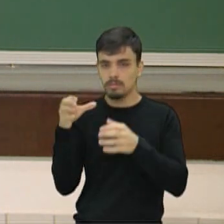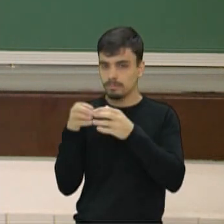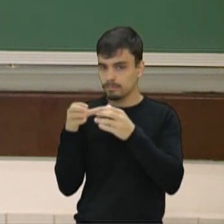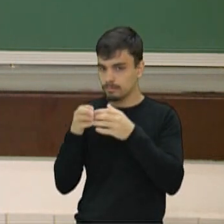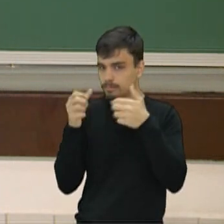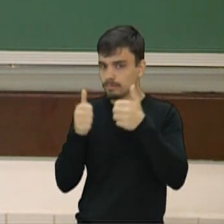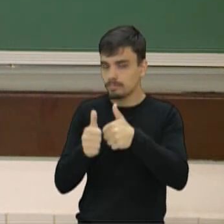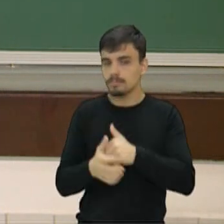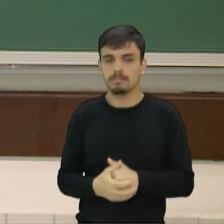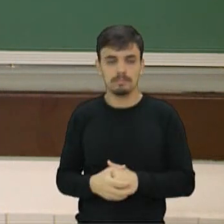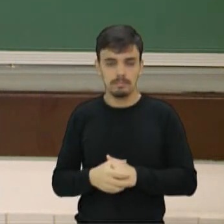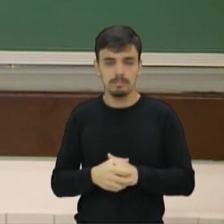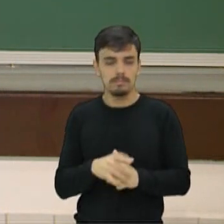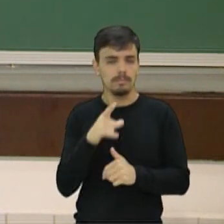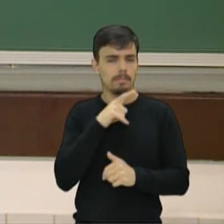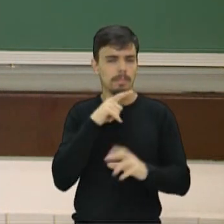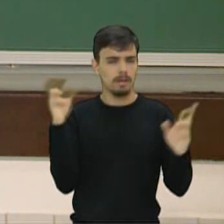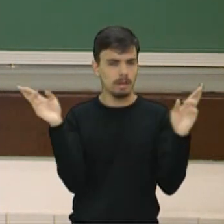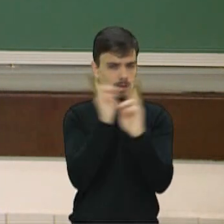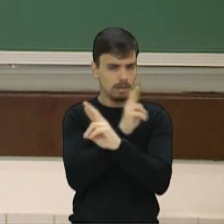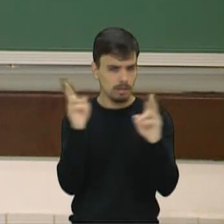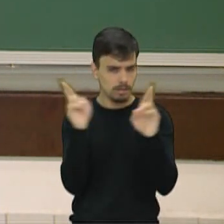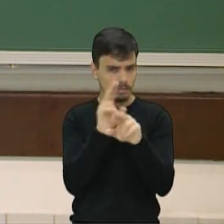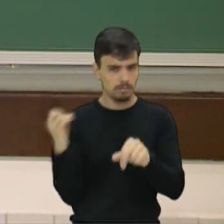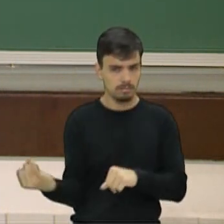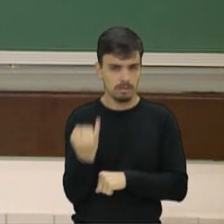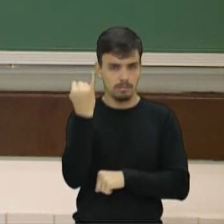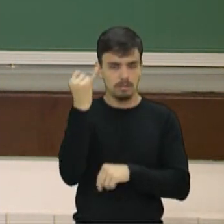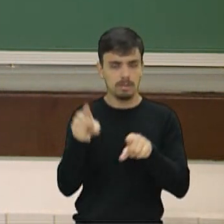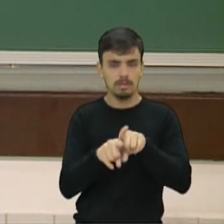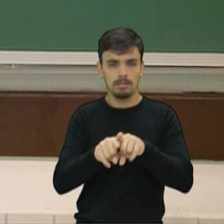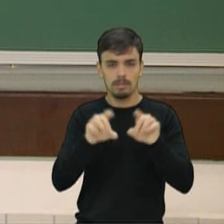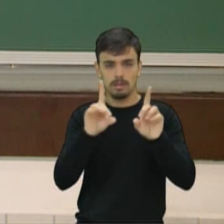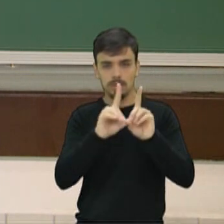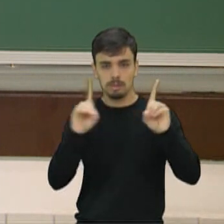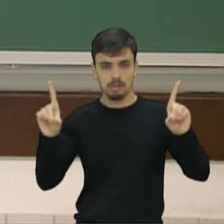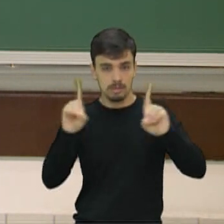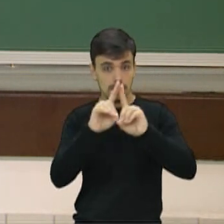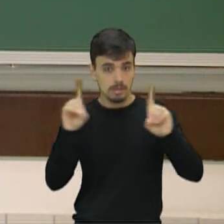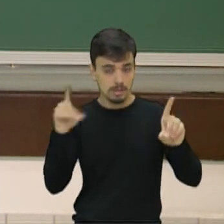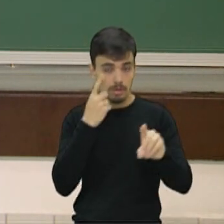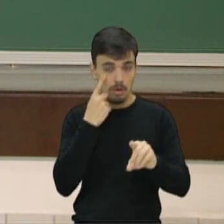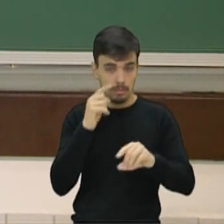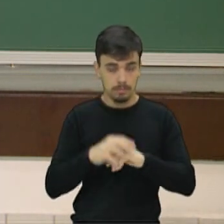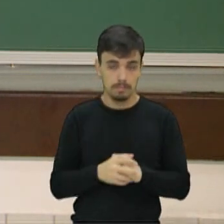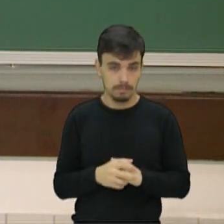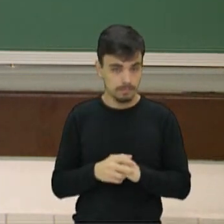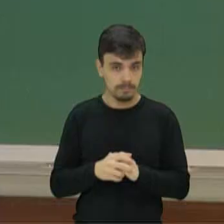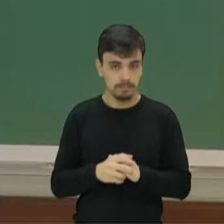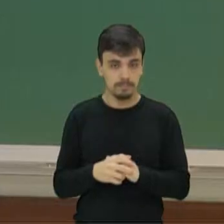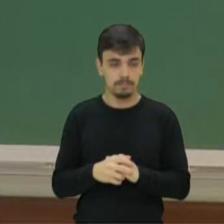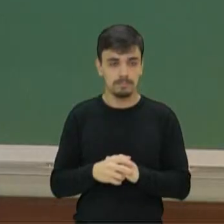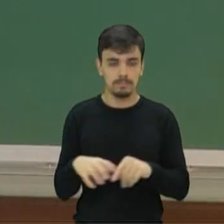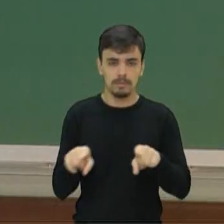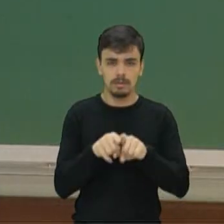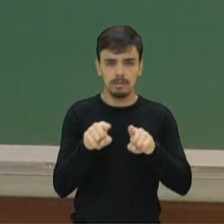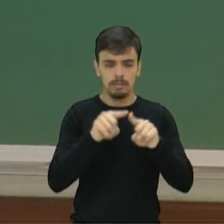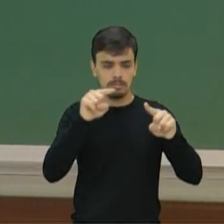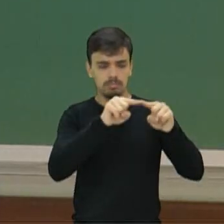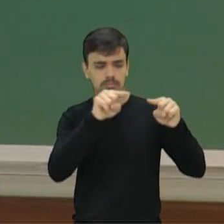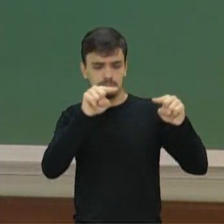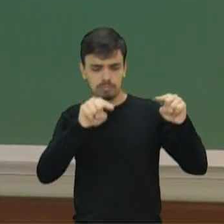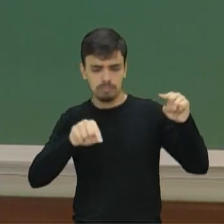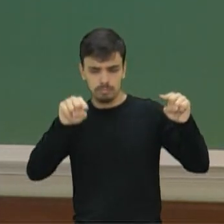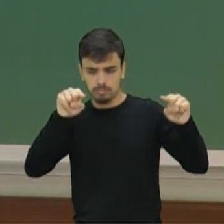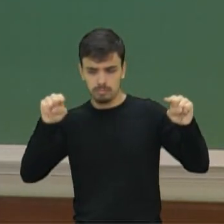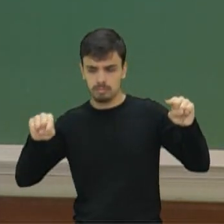Beleza? Pessoal, existe uma relação muito importante com a distância. Essa diferença de potencial, esse desnível de cargas,